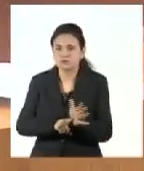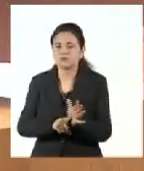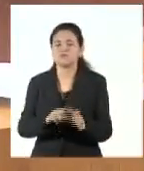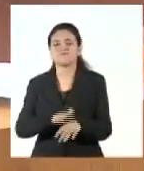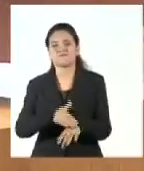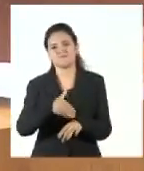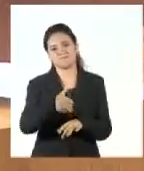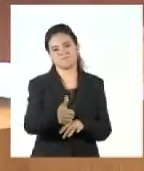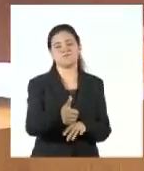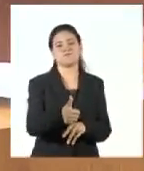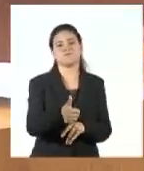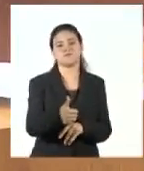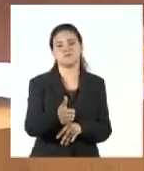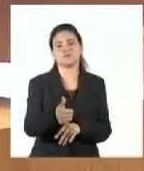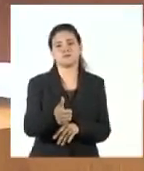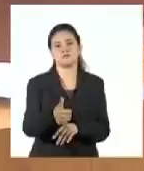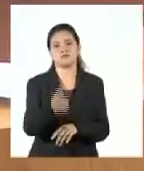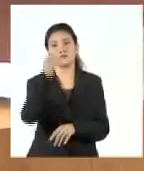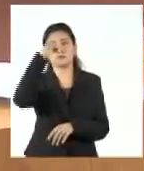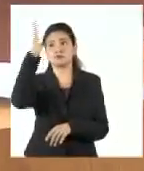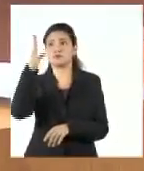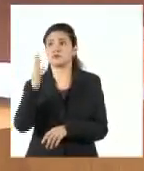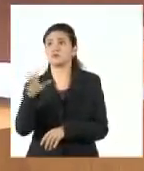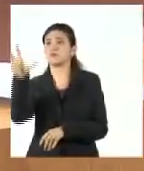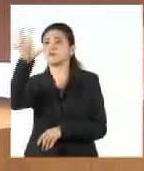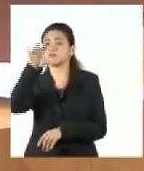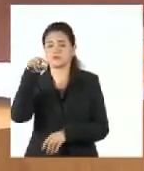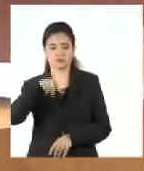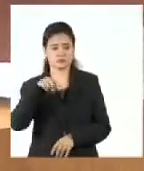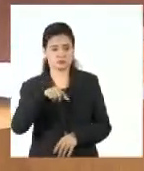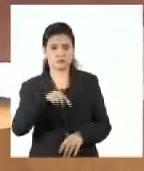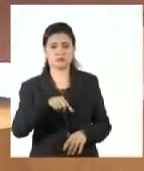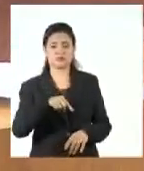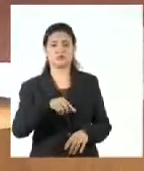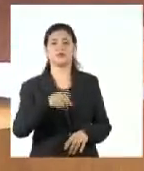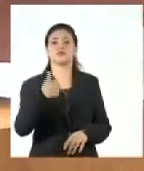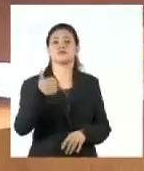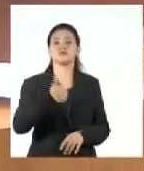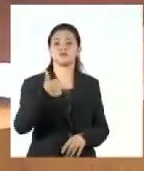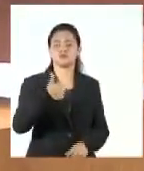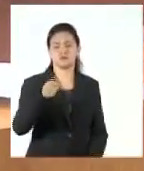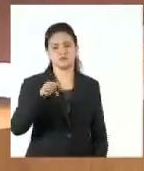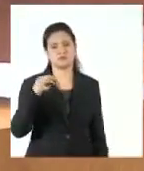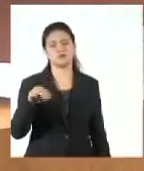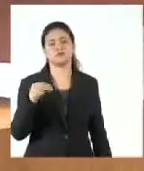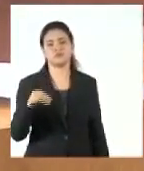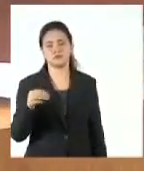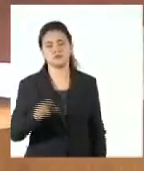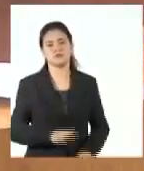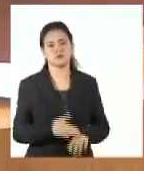Brasil. Então isso, deputada Nina, já é um bom caminho.